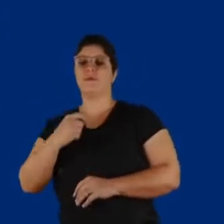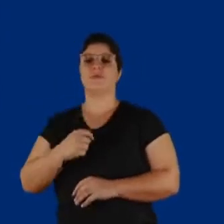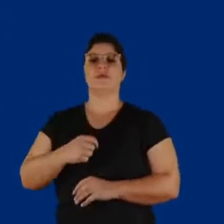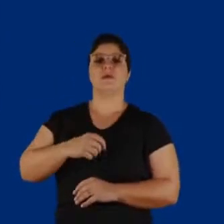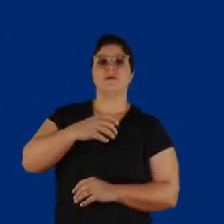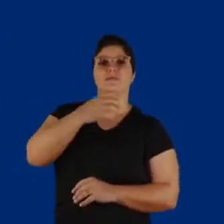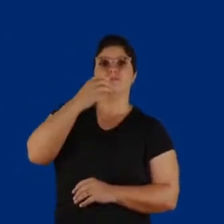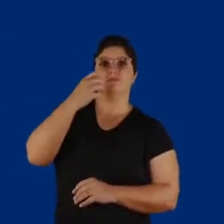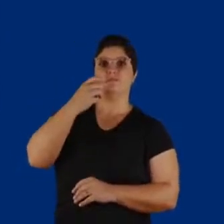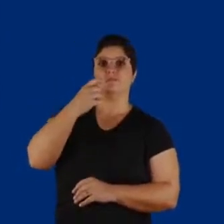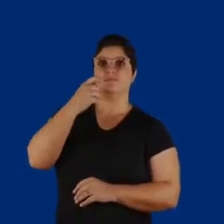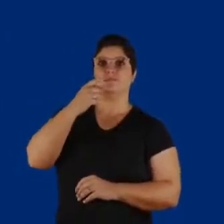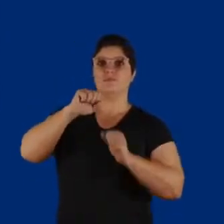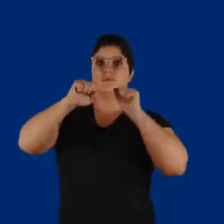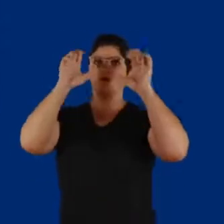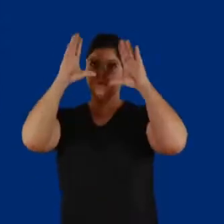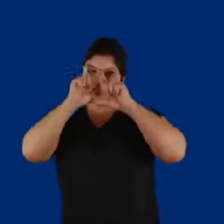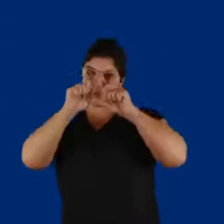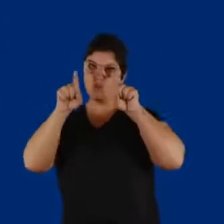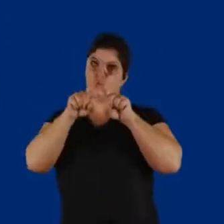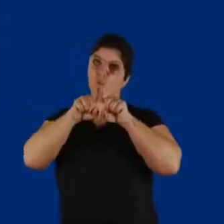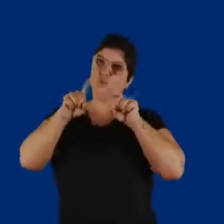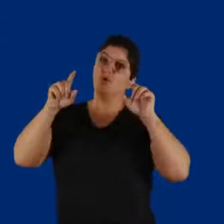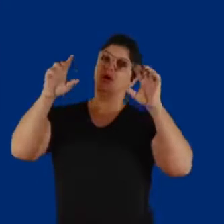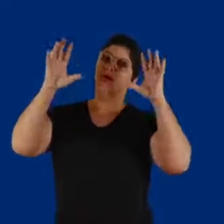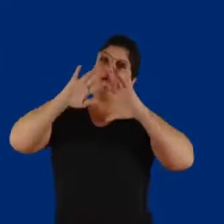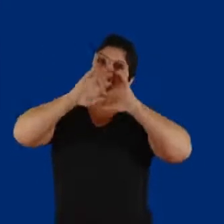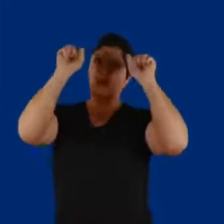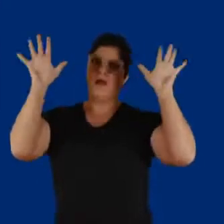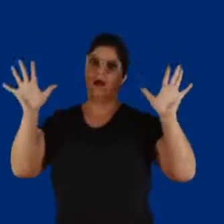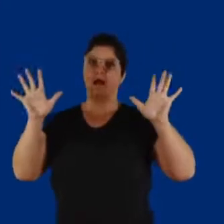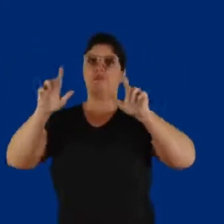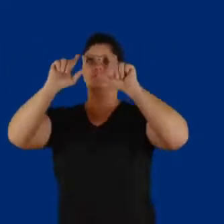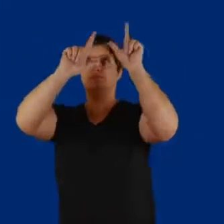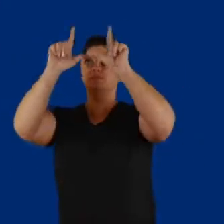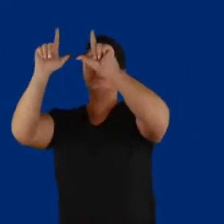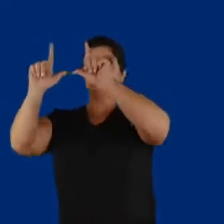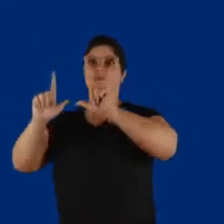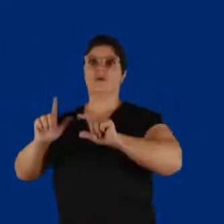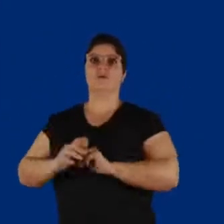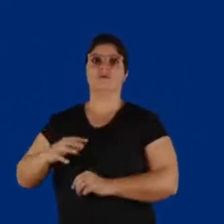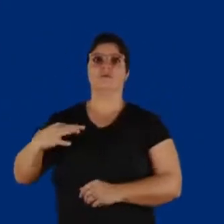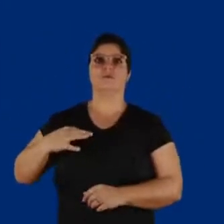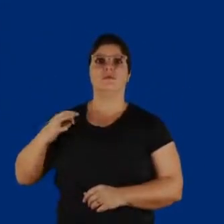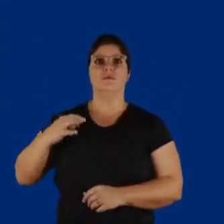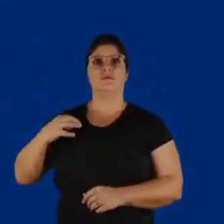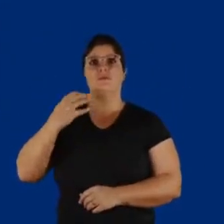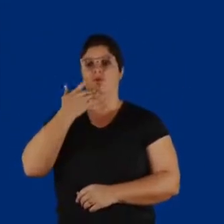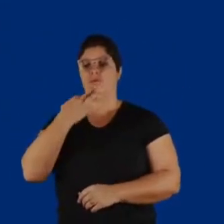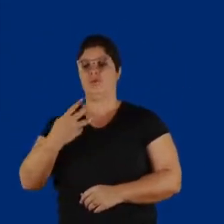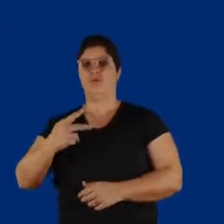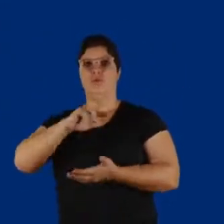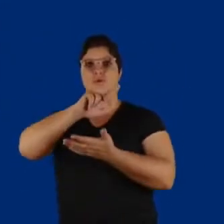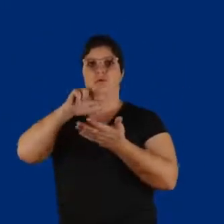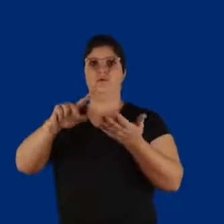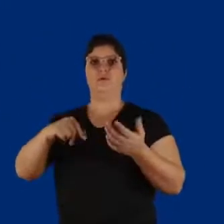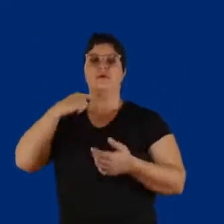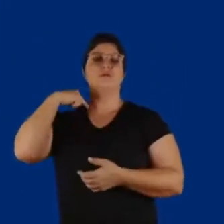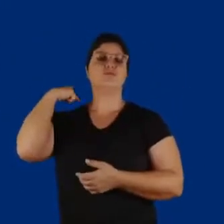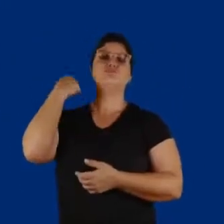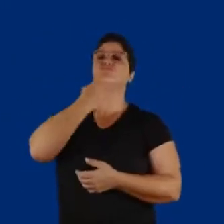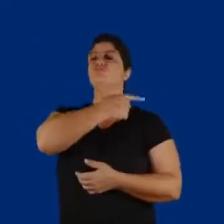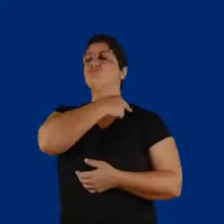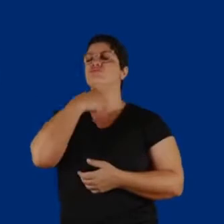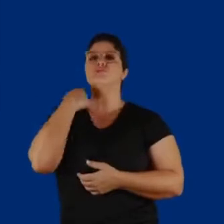vermelho claro, com pequenos quadros de cordel. Estou usando uma blusa de cores sortidas e um lenço roxo. Sou